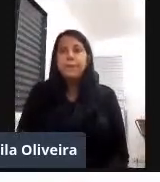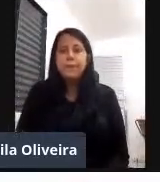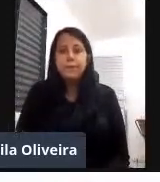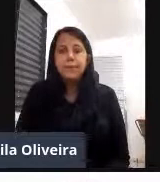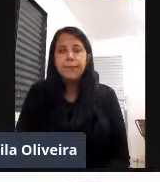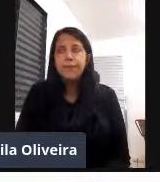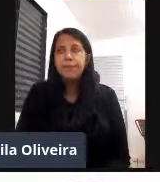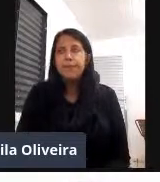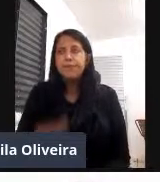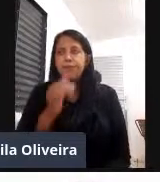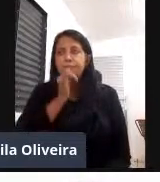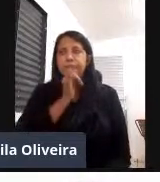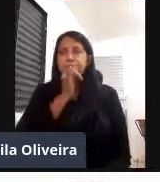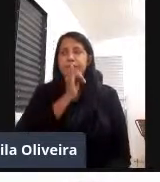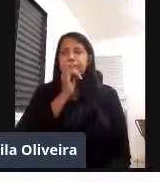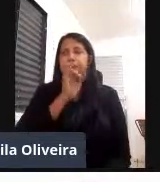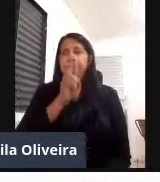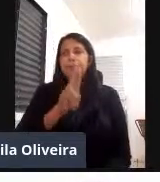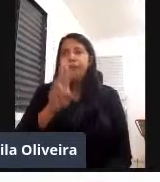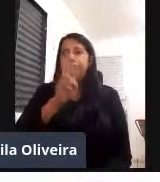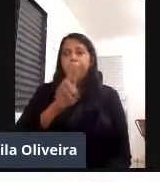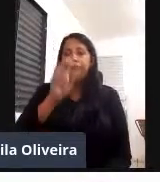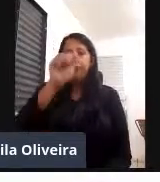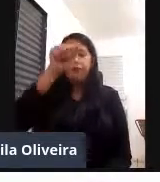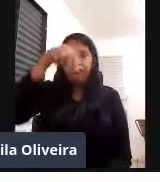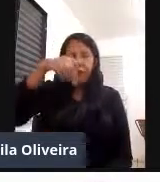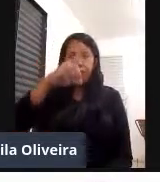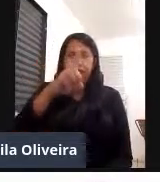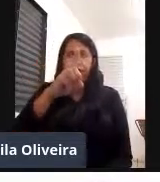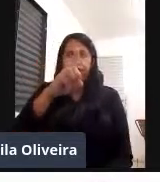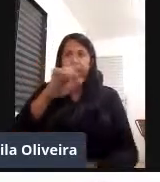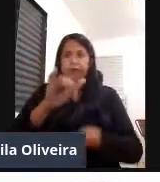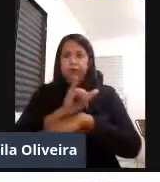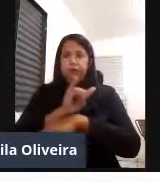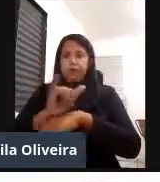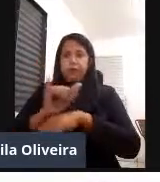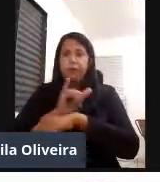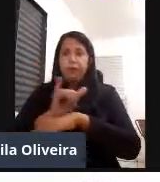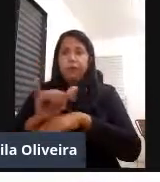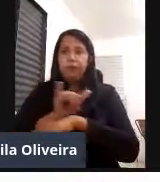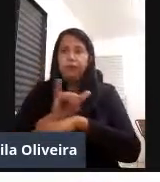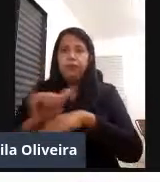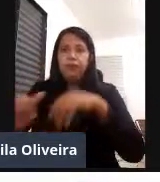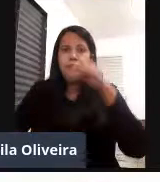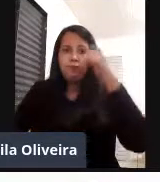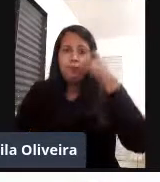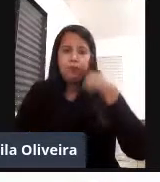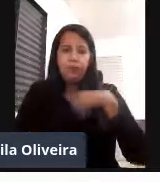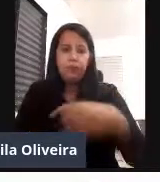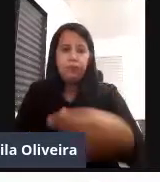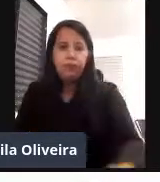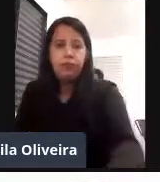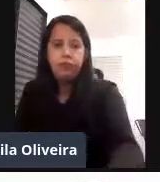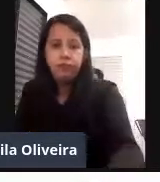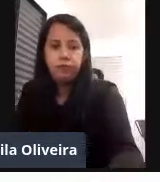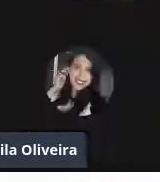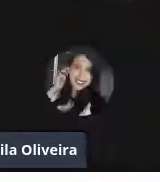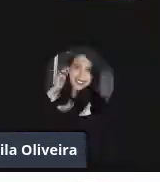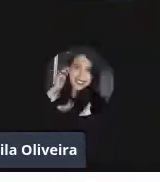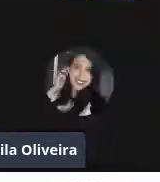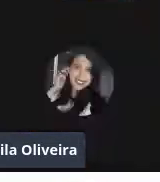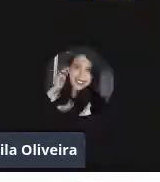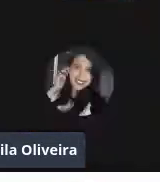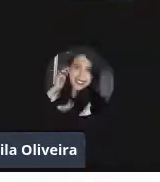aqui o primeiro, vamos dizer assim, a primeira palavra-chave, que é dados governamentais, e a